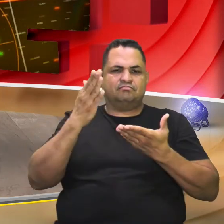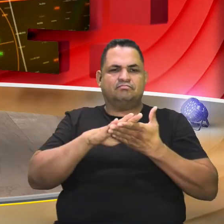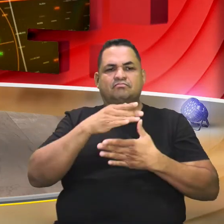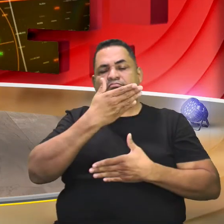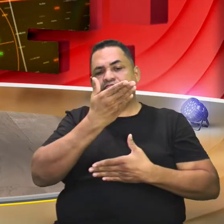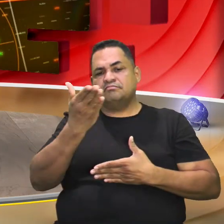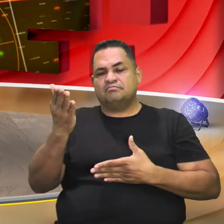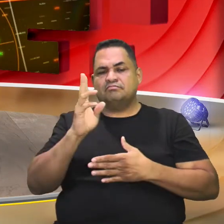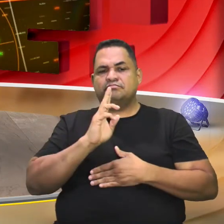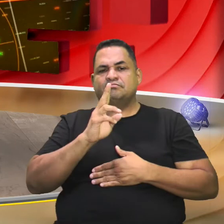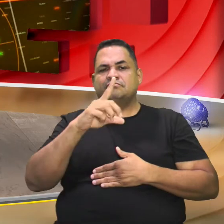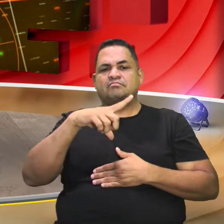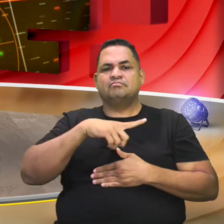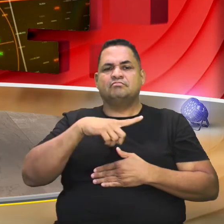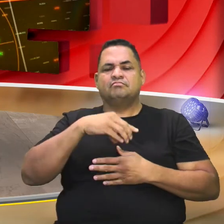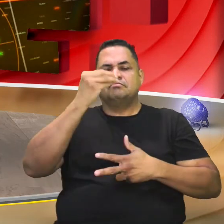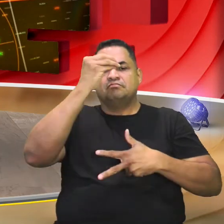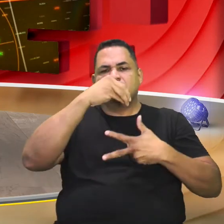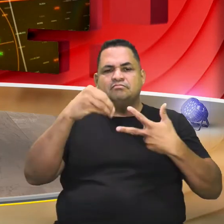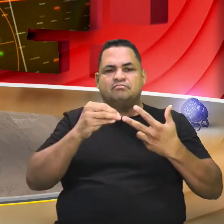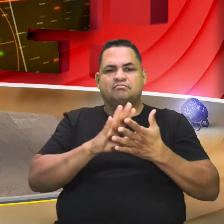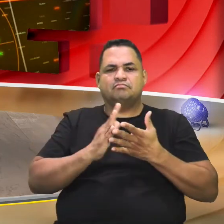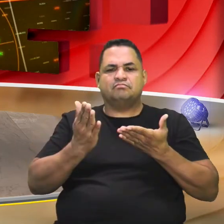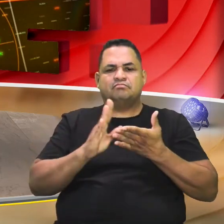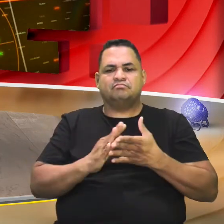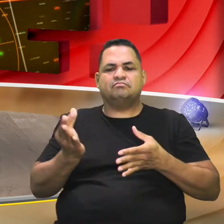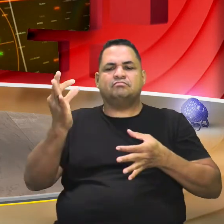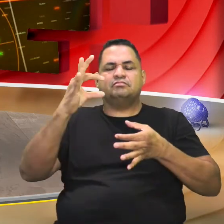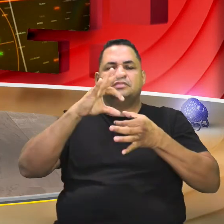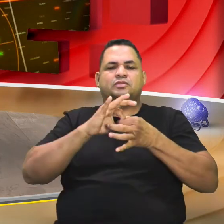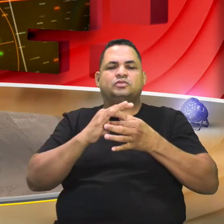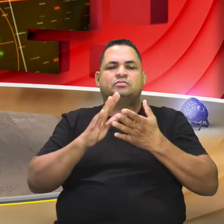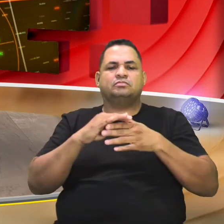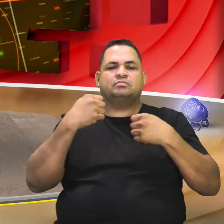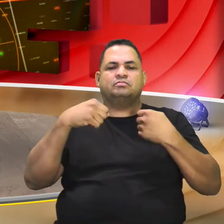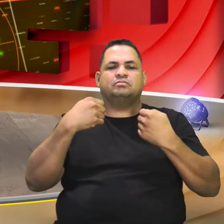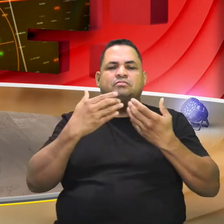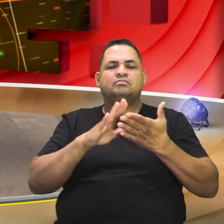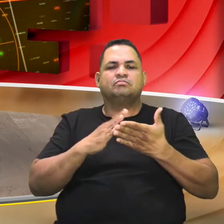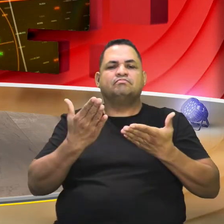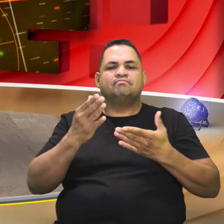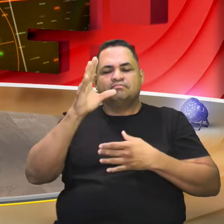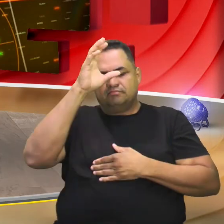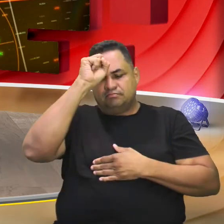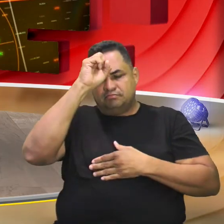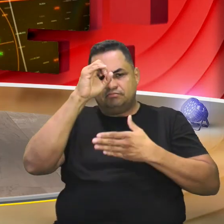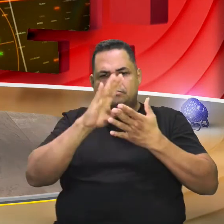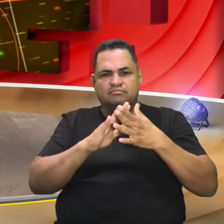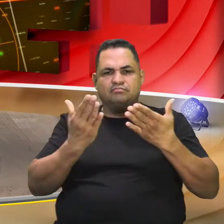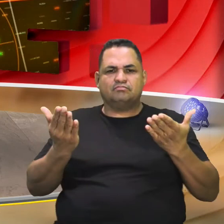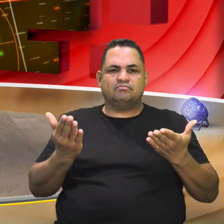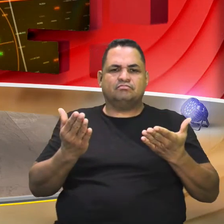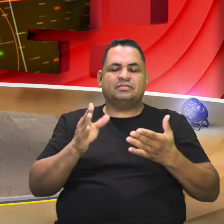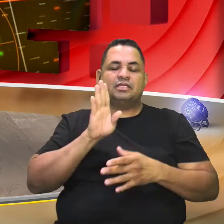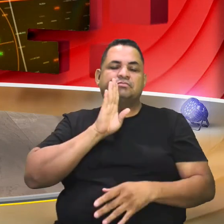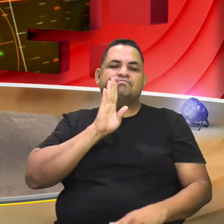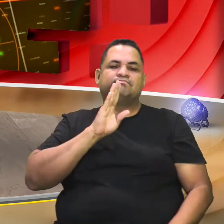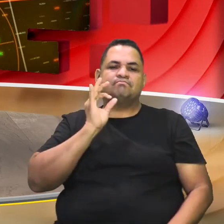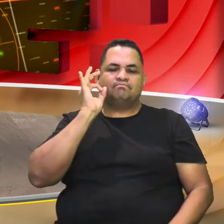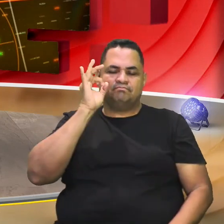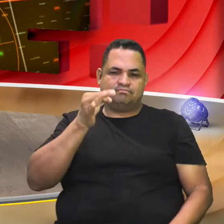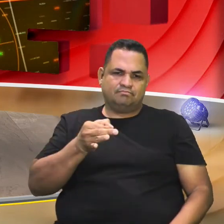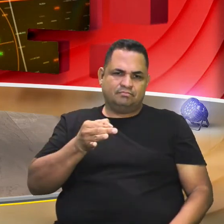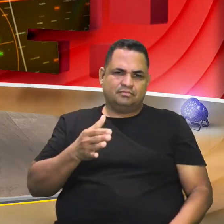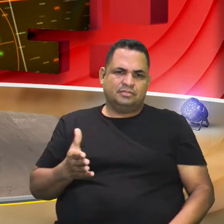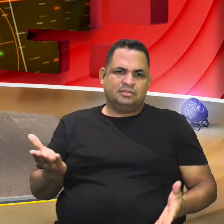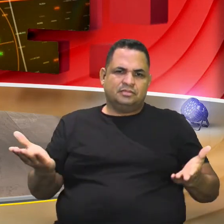vocês. Então sempre vai vir no Enem, por exemplo, de forma contextualizada, e a gente precisa dessa pegada aí, ficar isso bem legal mesmo, tá